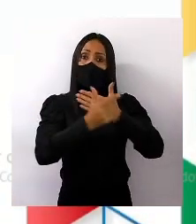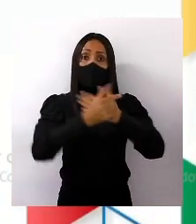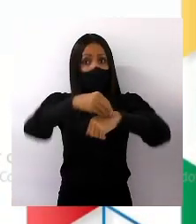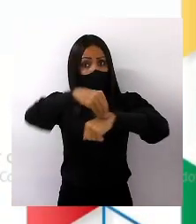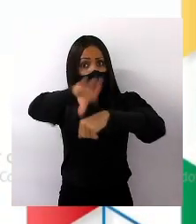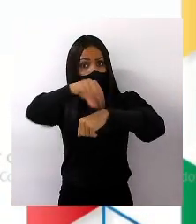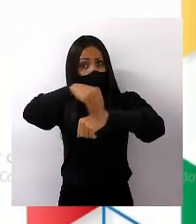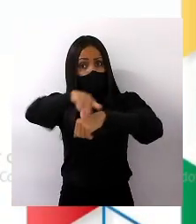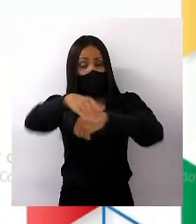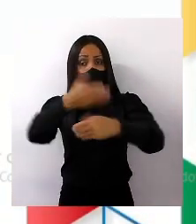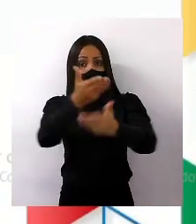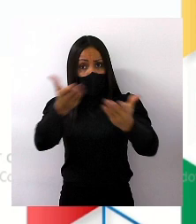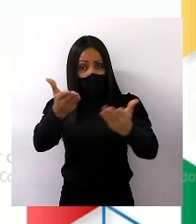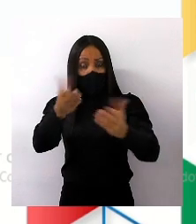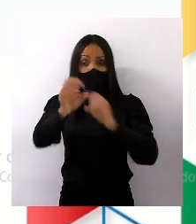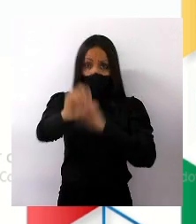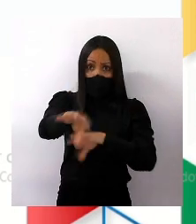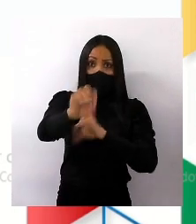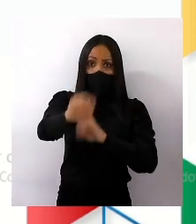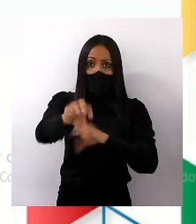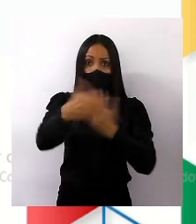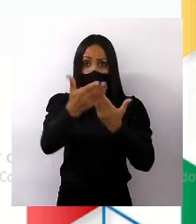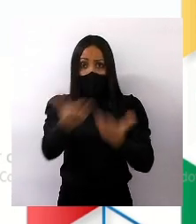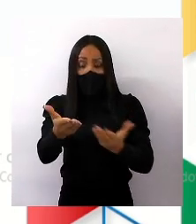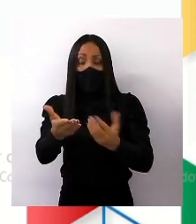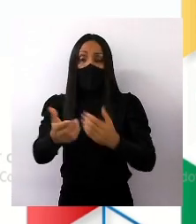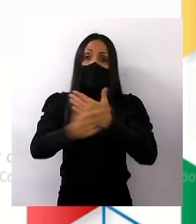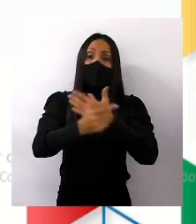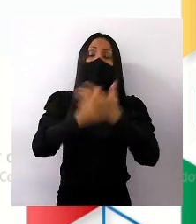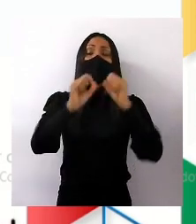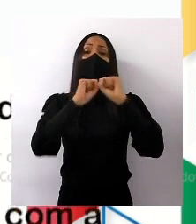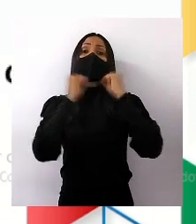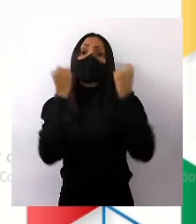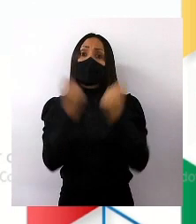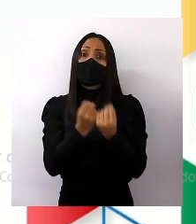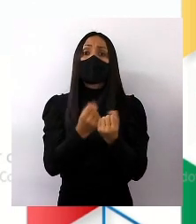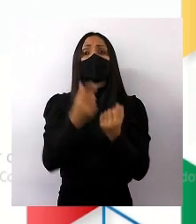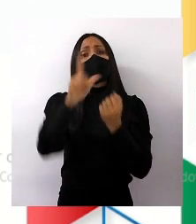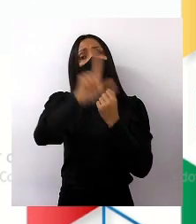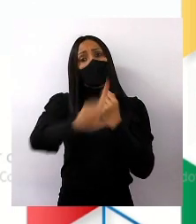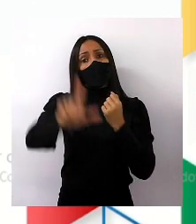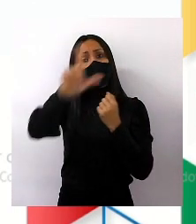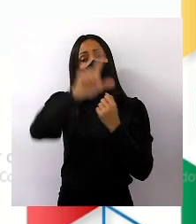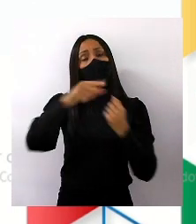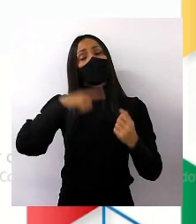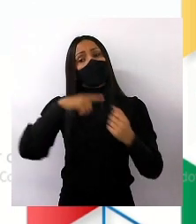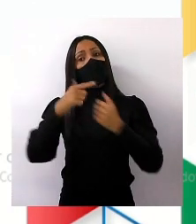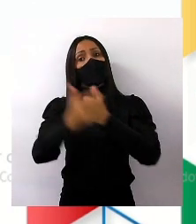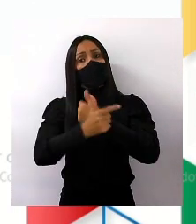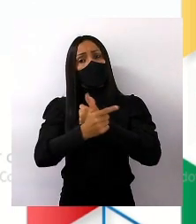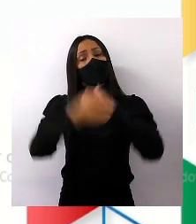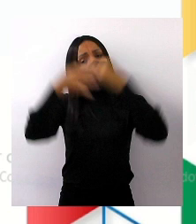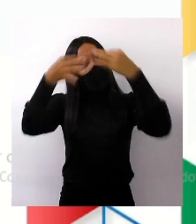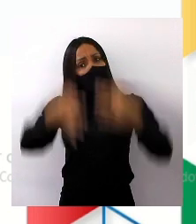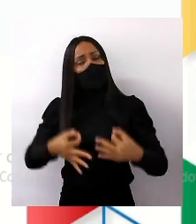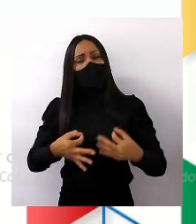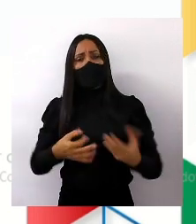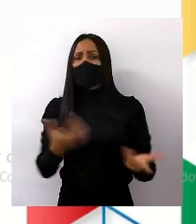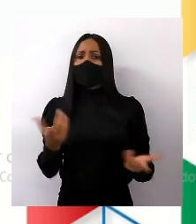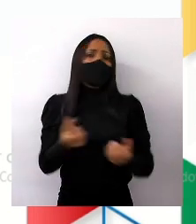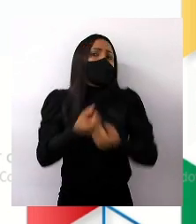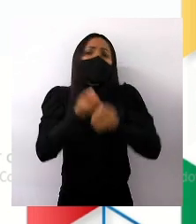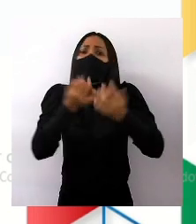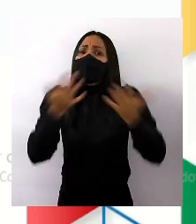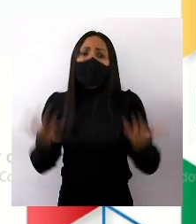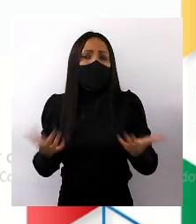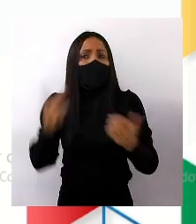um conhecimento, assim como nós temos funções na sociedade, a literatura também tem função. Exatamente. Para que serve a literatura afinal? Só